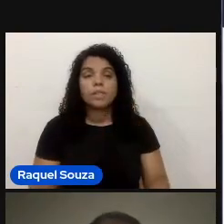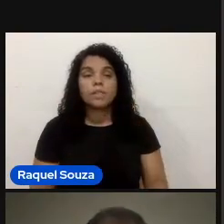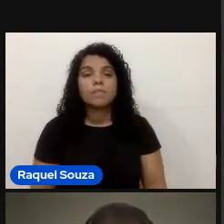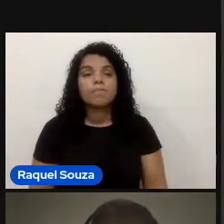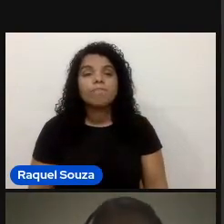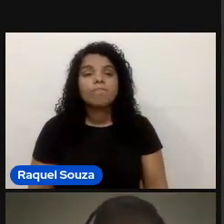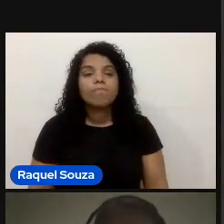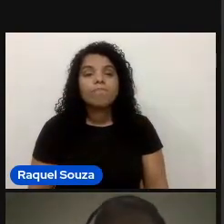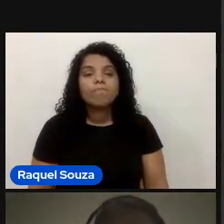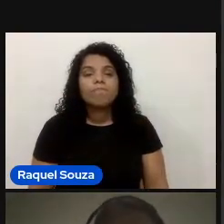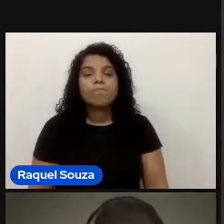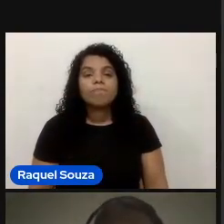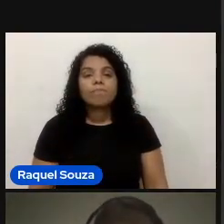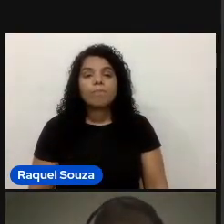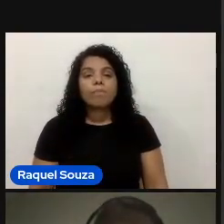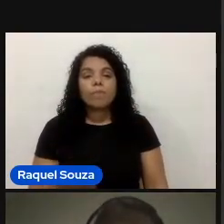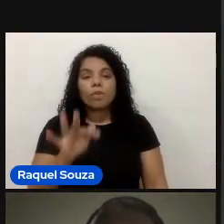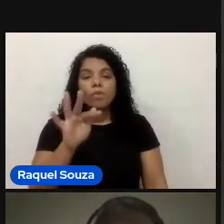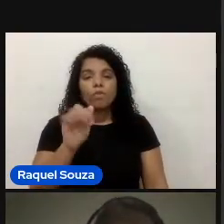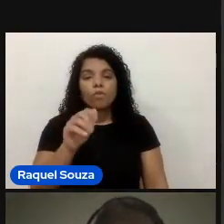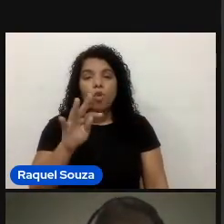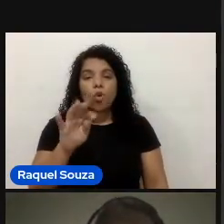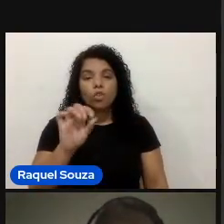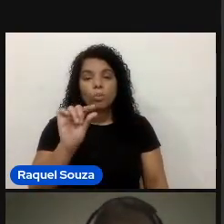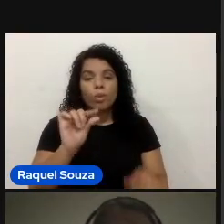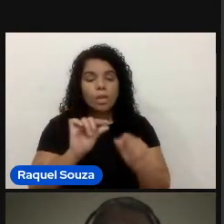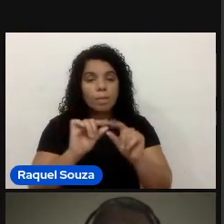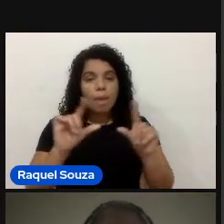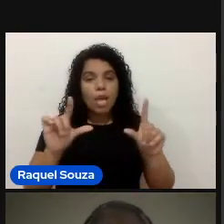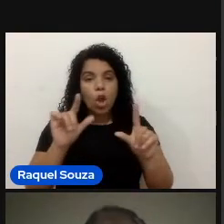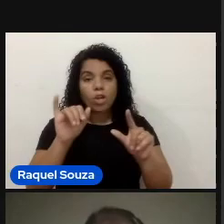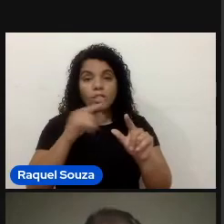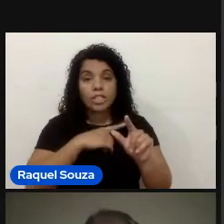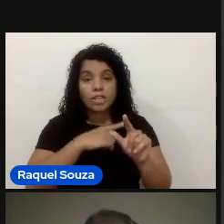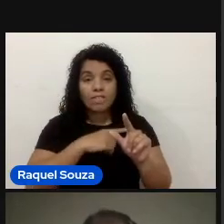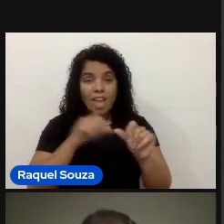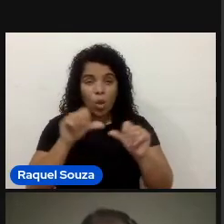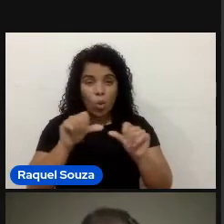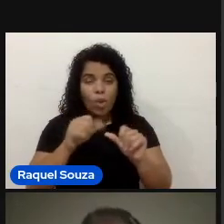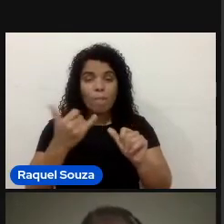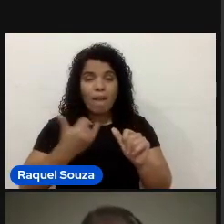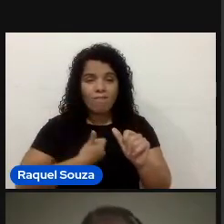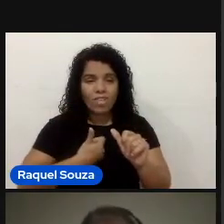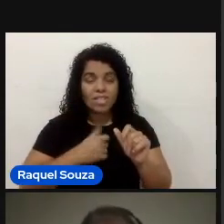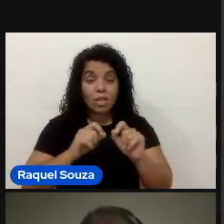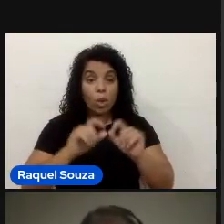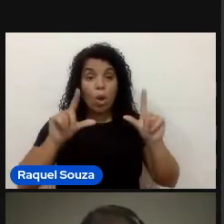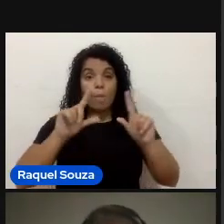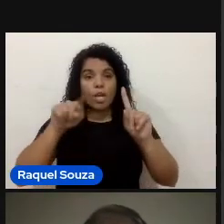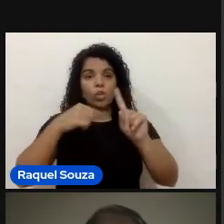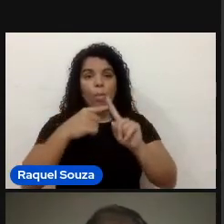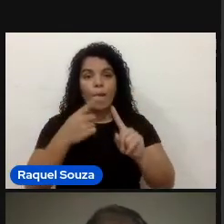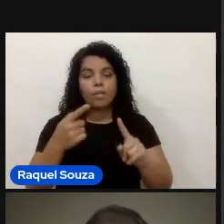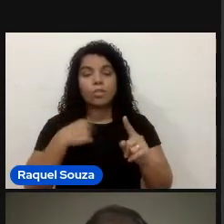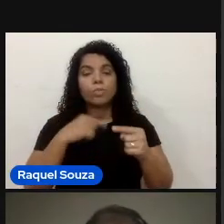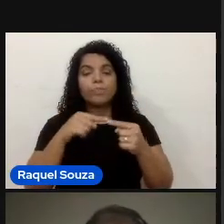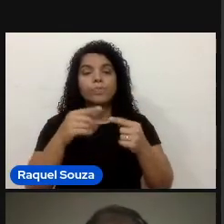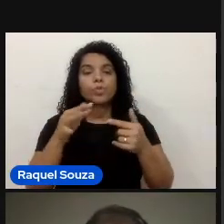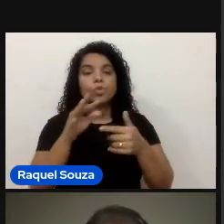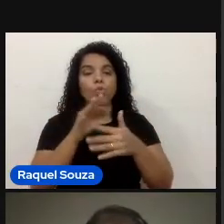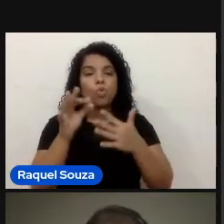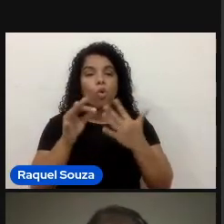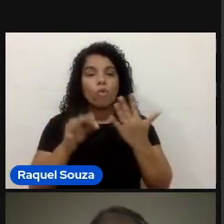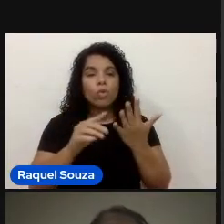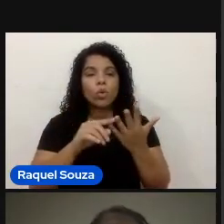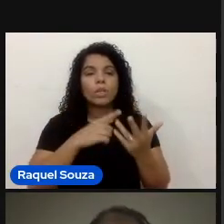Eu deixei a fonte um pouquinho maior, mas se tiver ruim, me avisa. Então, em relação à configuração, você vai ter um arquivo